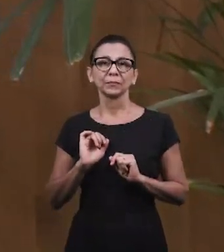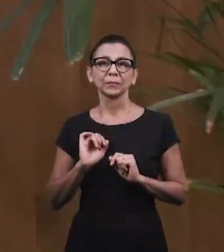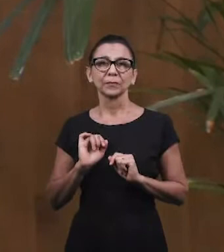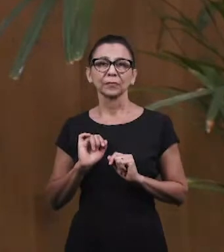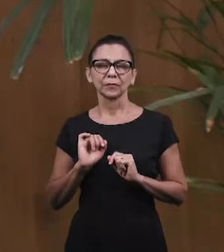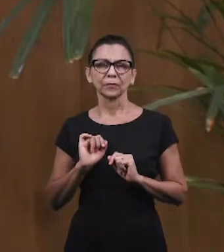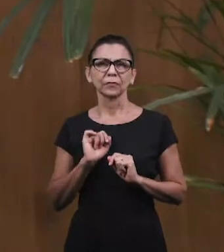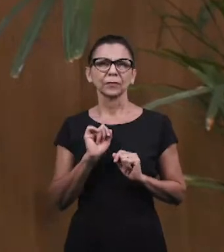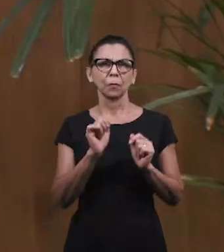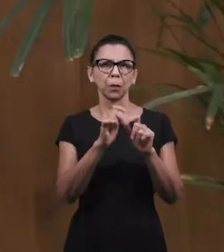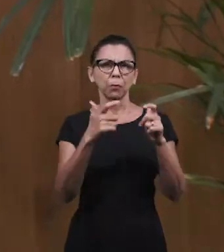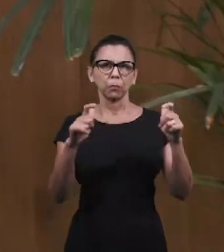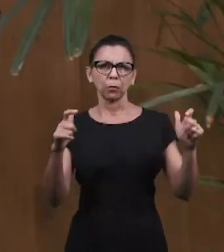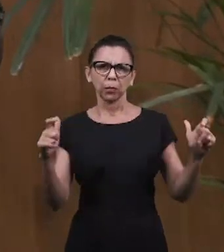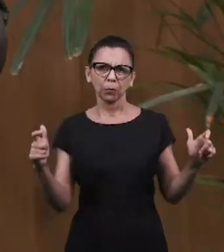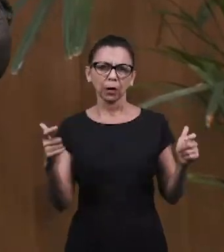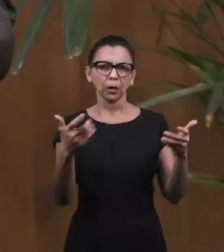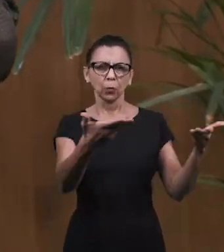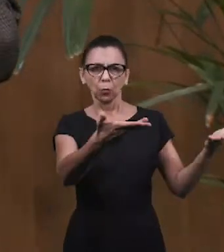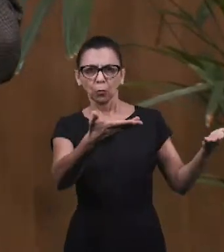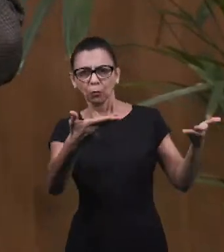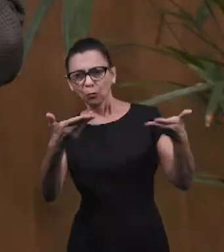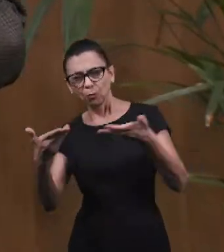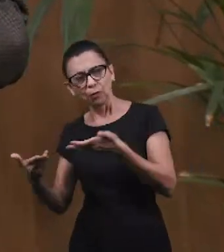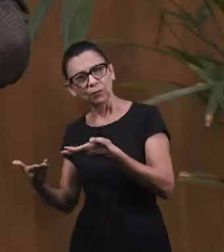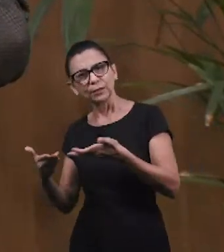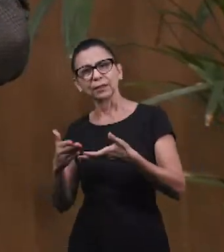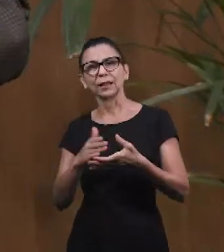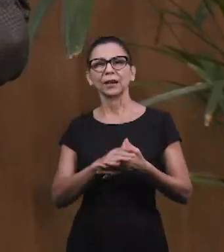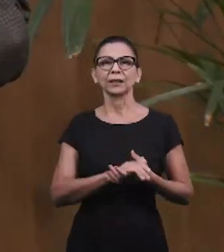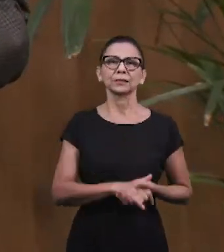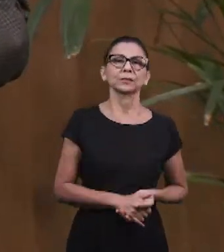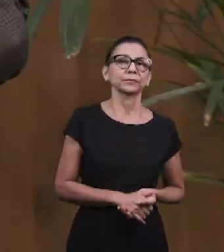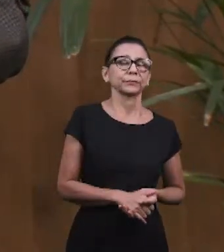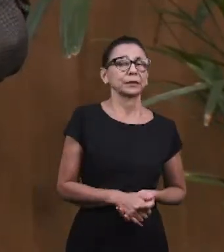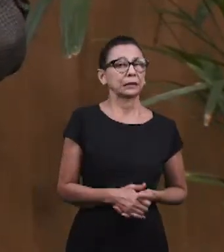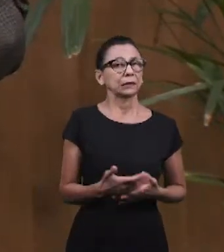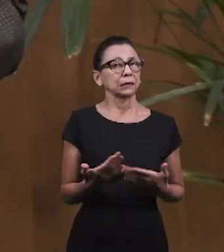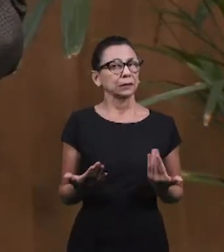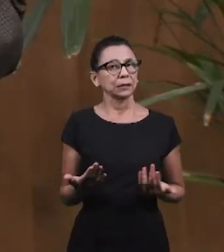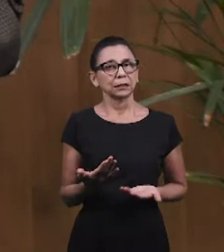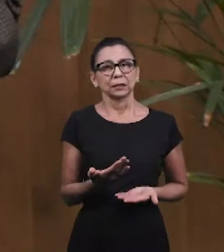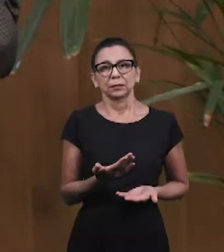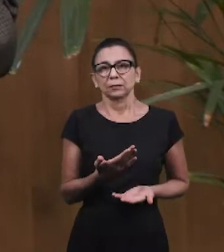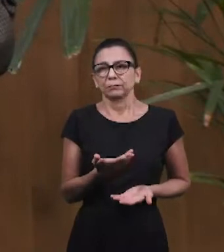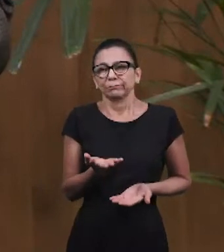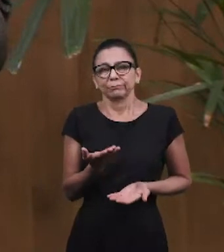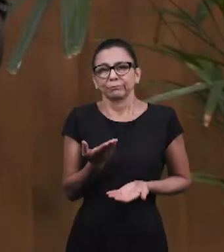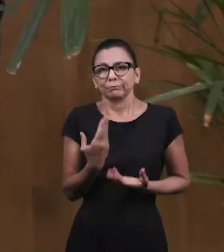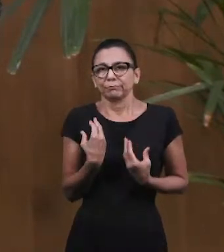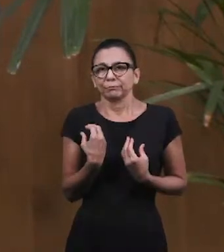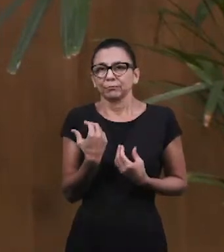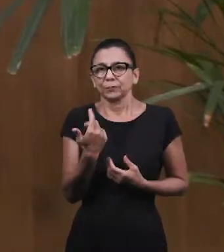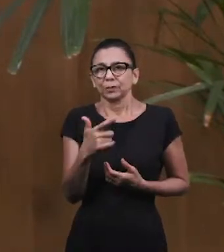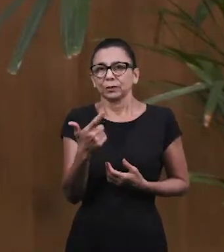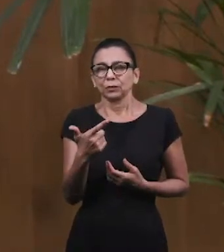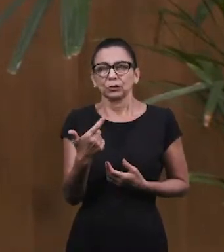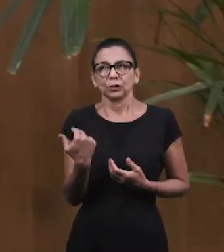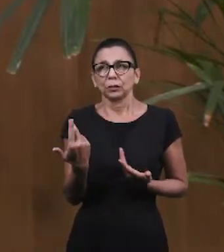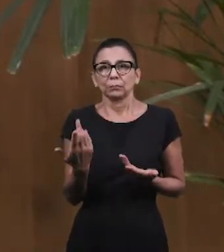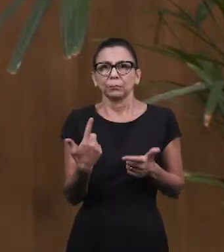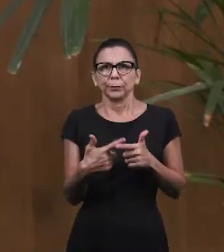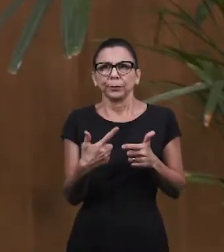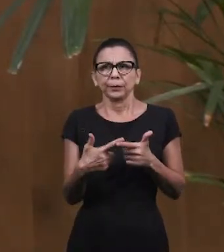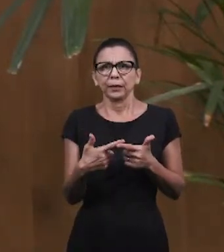a muitos. E, naturalmente, ninguém tinha motivo para recusar esses